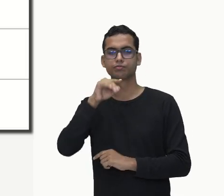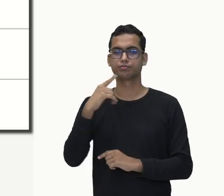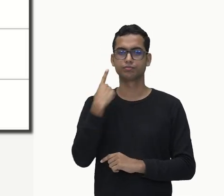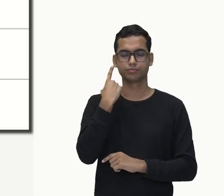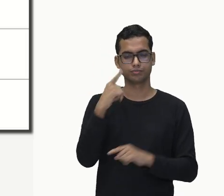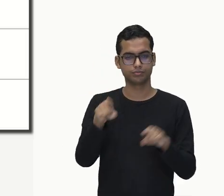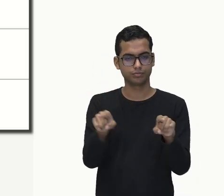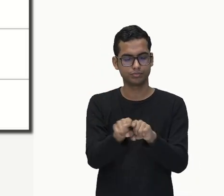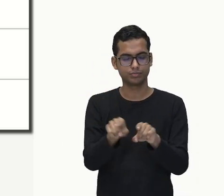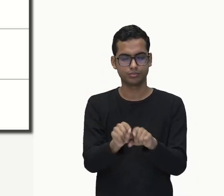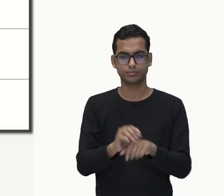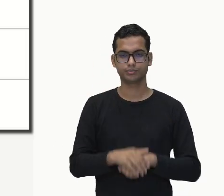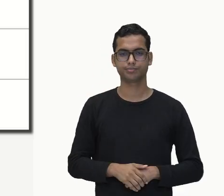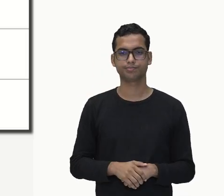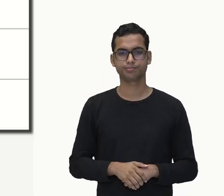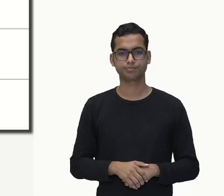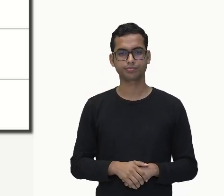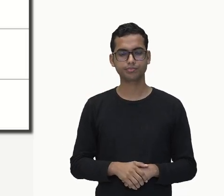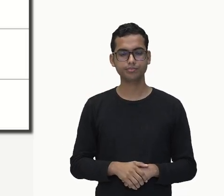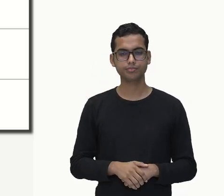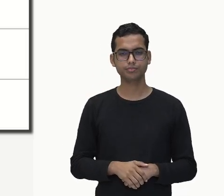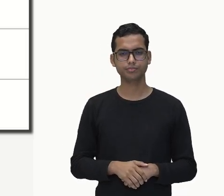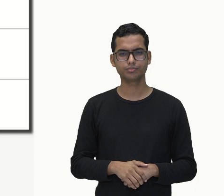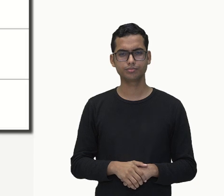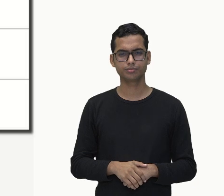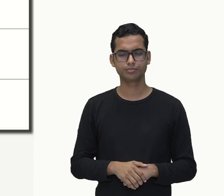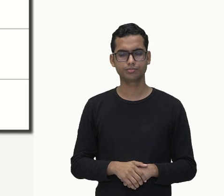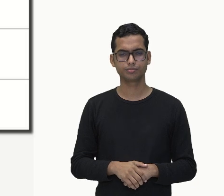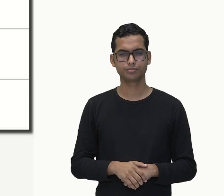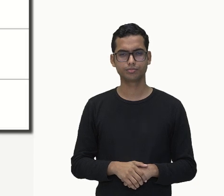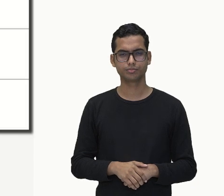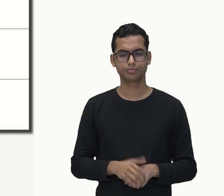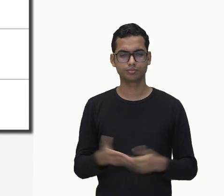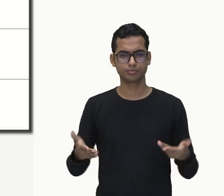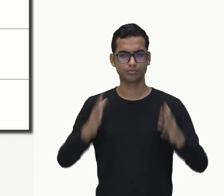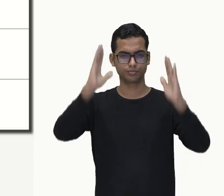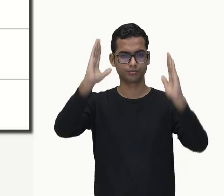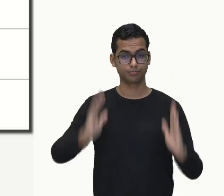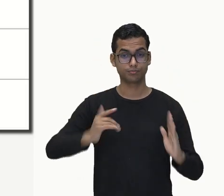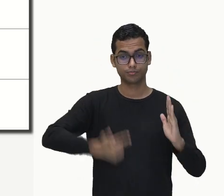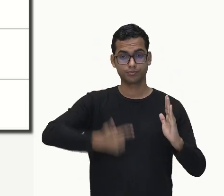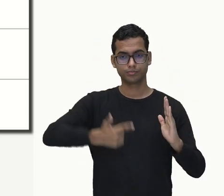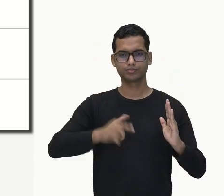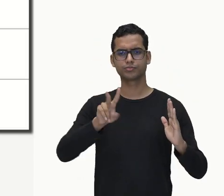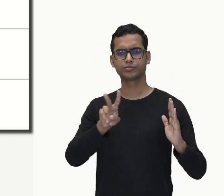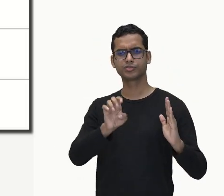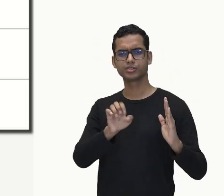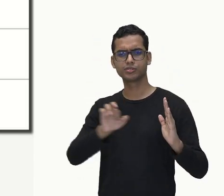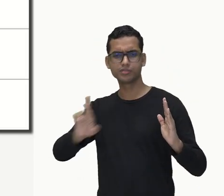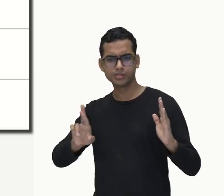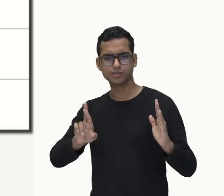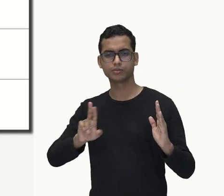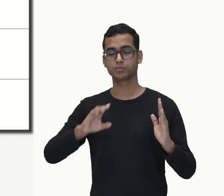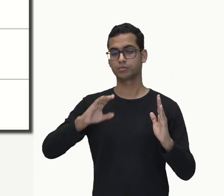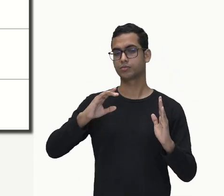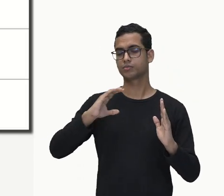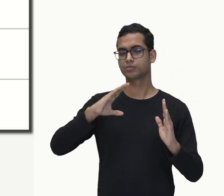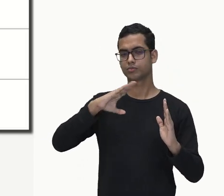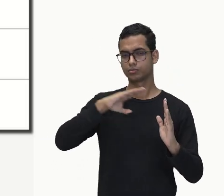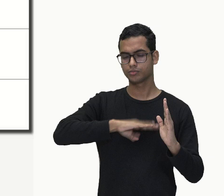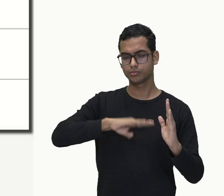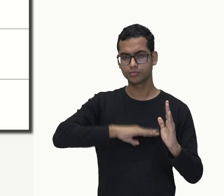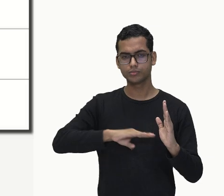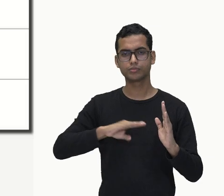Muito bem, professor. O verbo ver, o que diz? No português, eu via, não é isso? Eu via. O verbo ver é o verbo